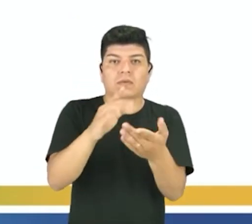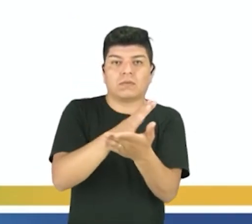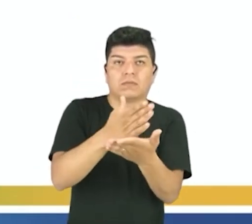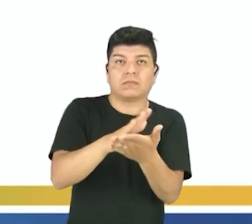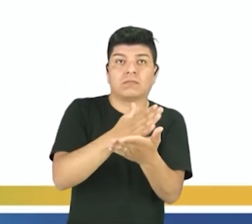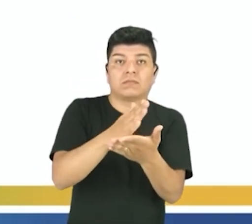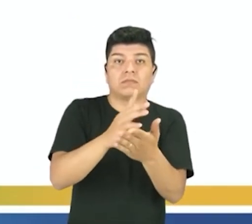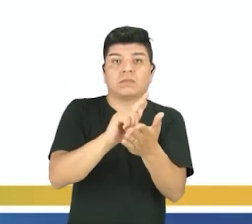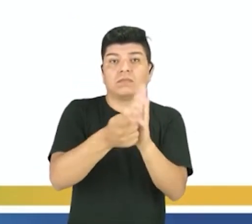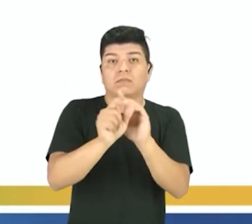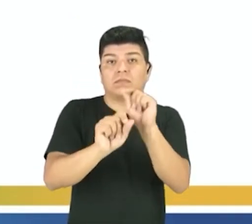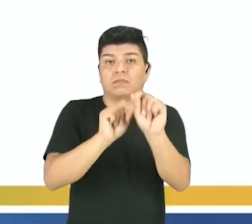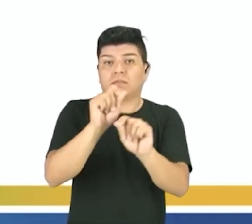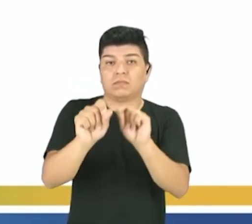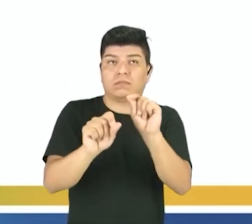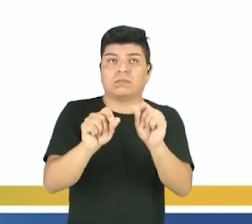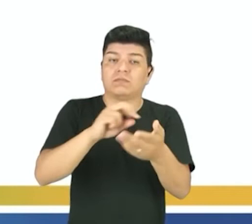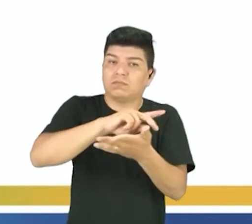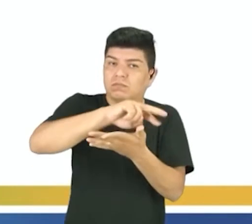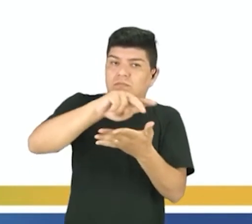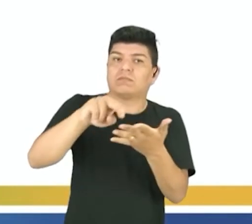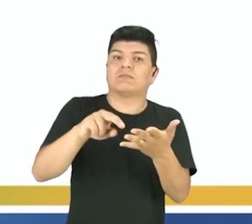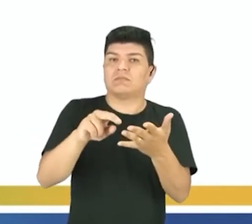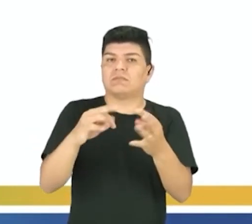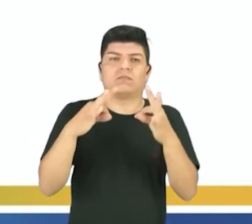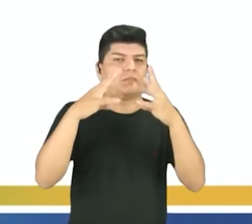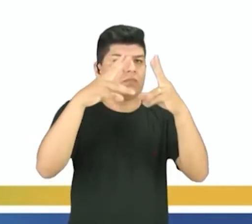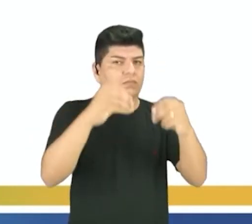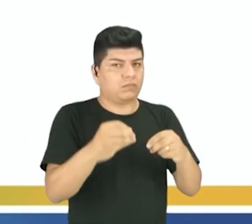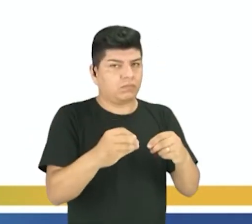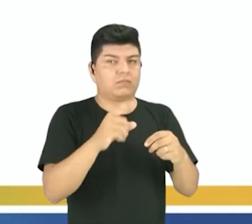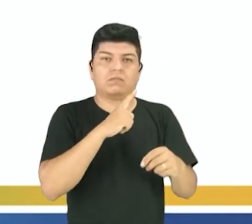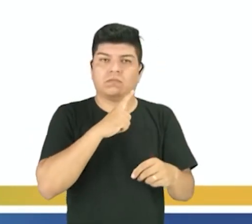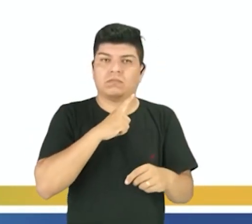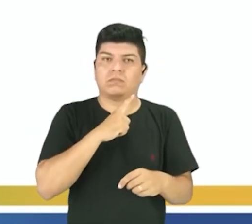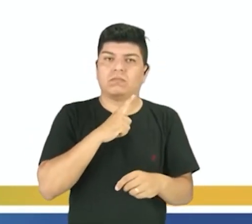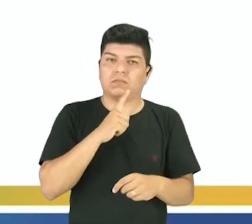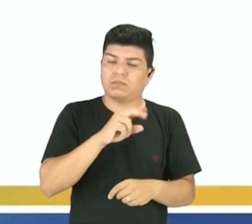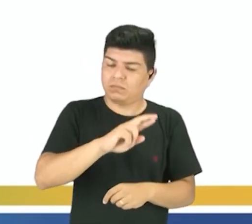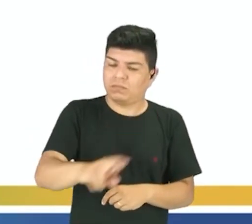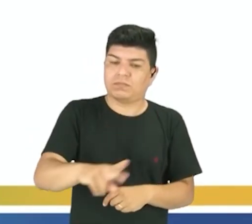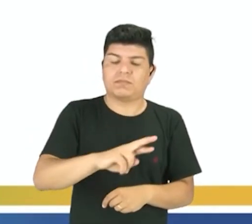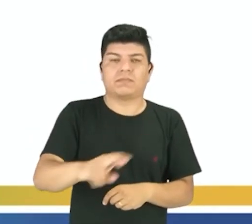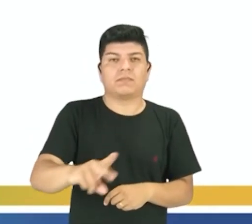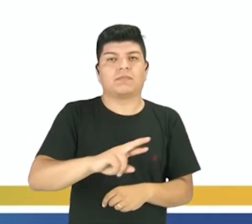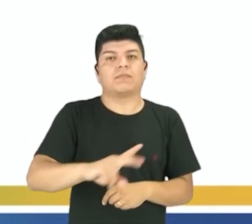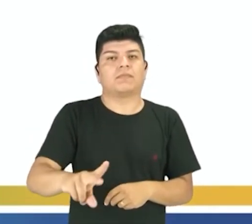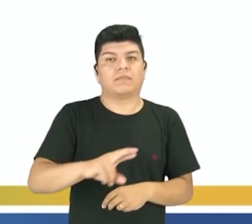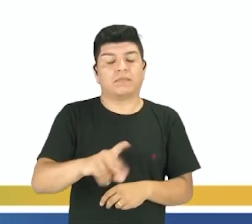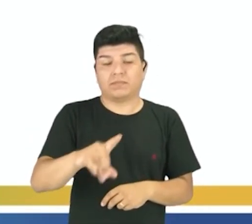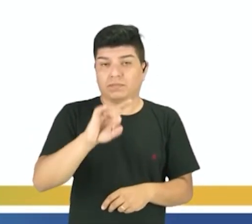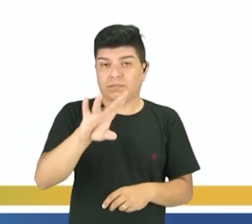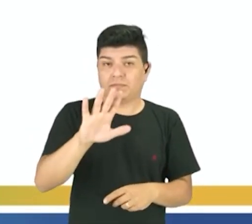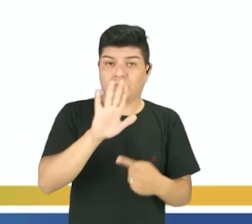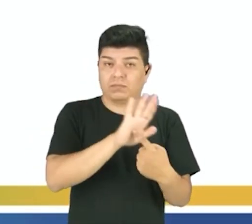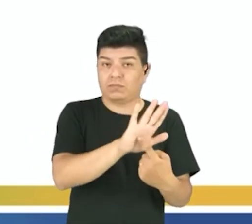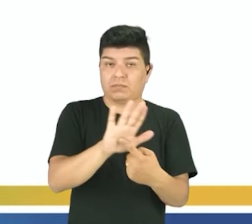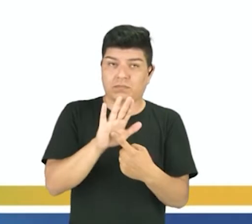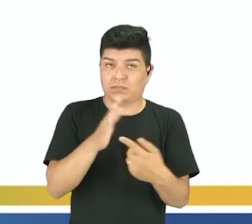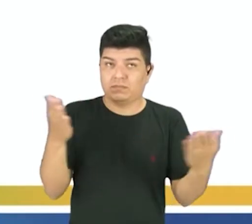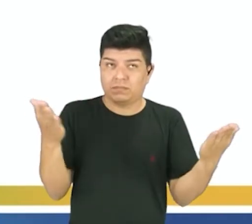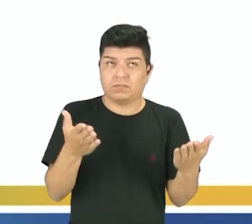monocotiledôneas do gênero Dracaeáceas e Yucca. Não são todas que vão ter, tá, gente? Esse crescimento secundário. Só essas que eu citei